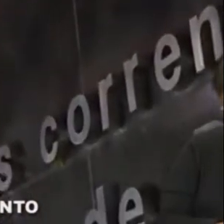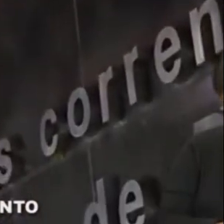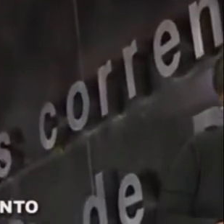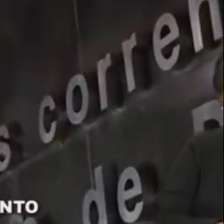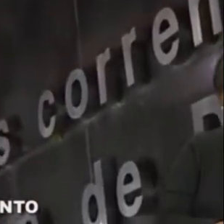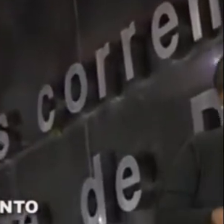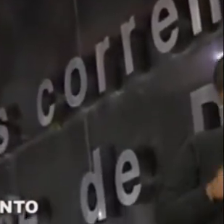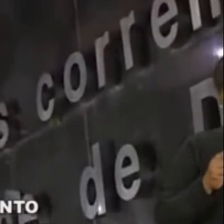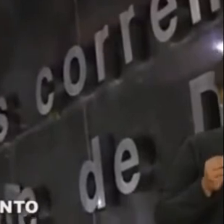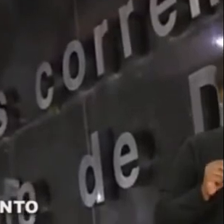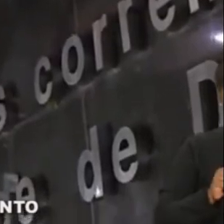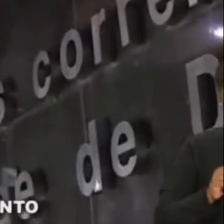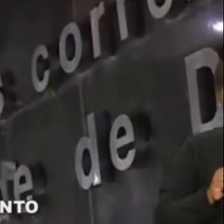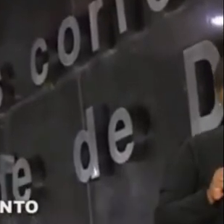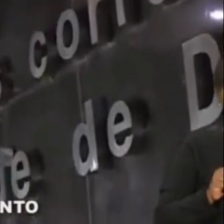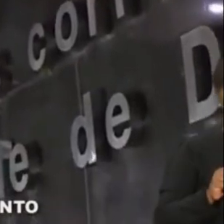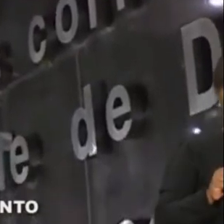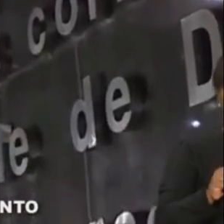Você vai dar o que você tem.